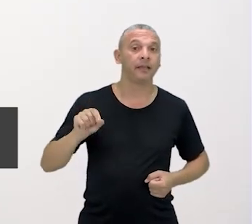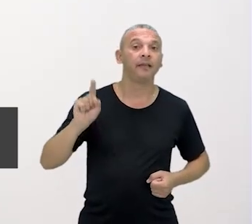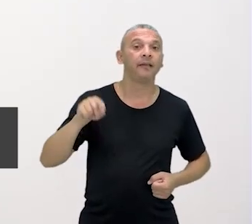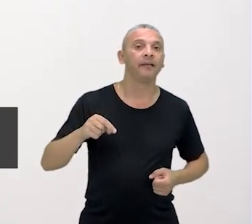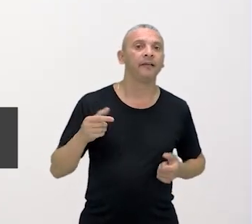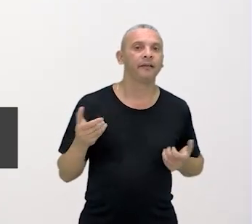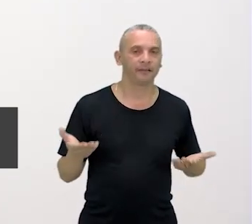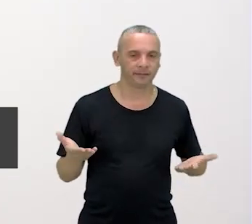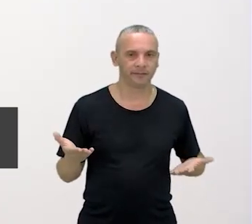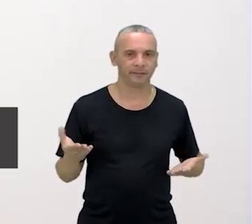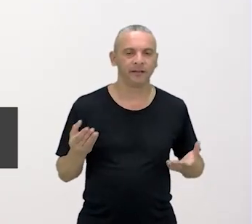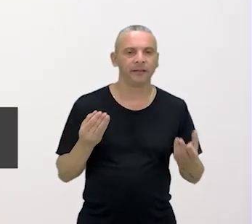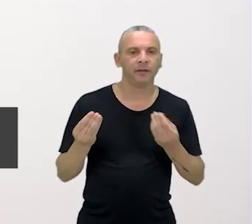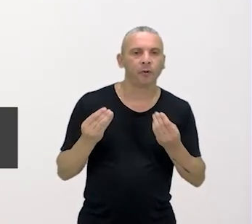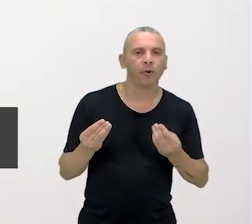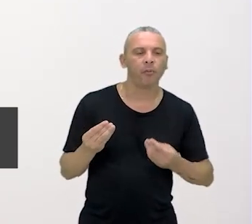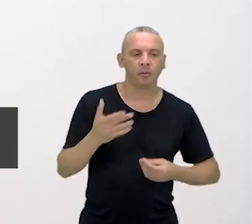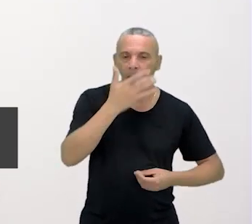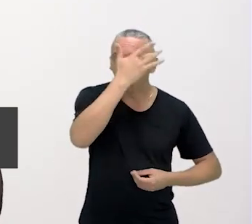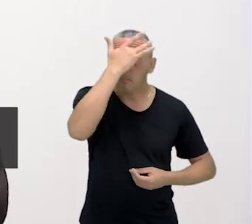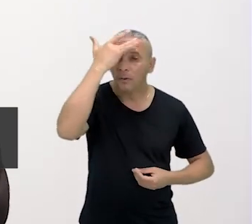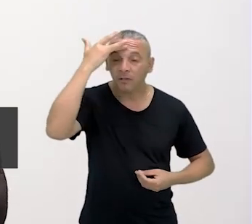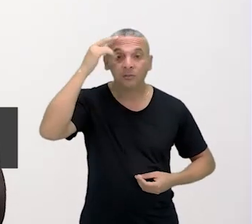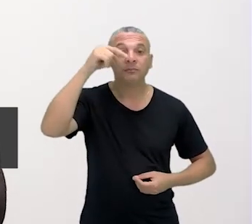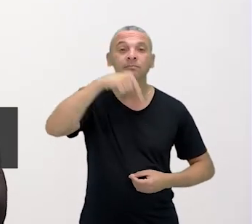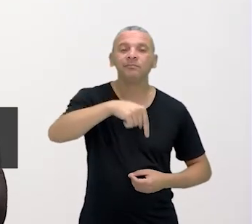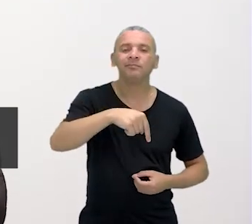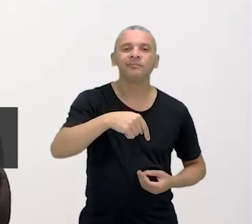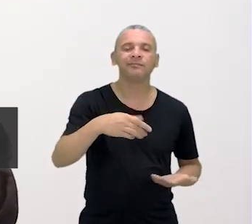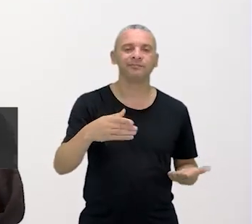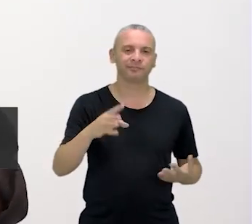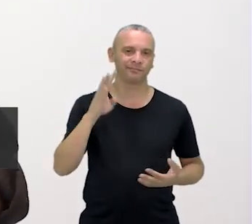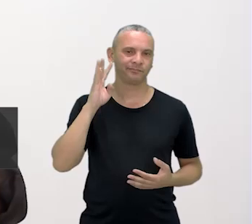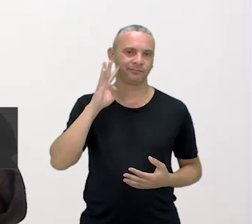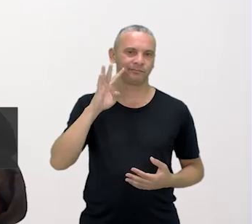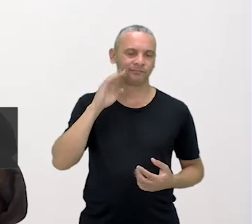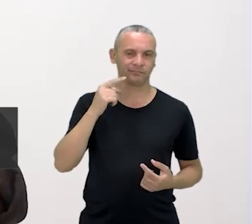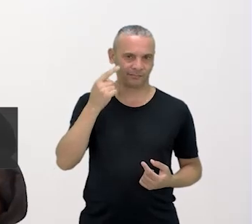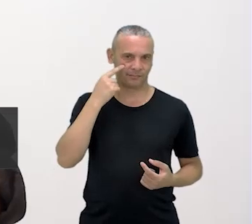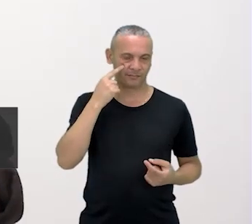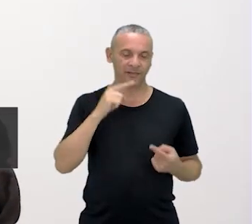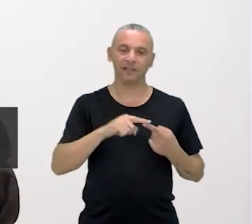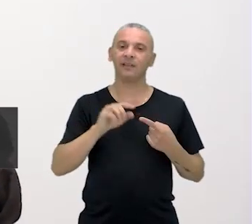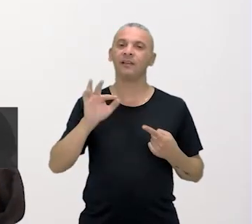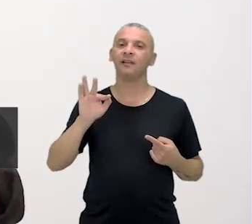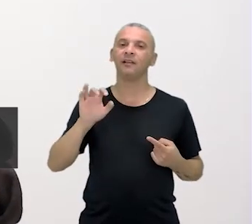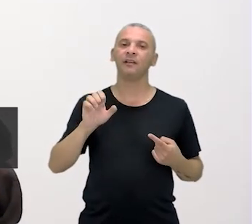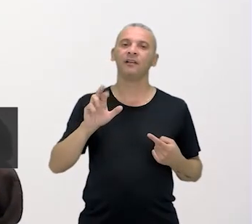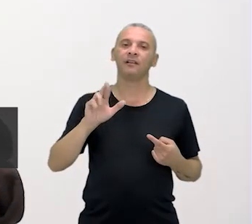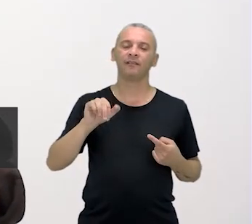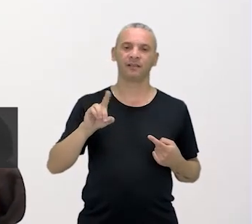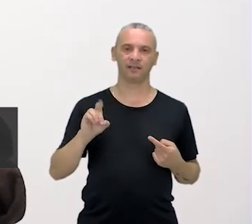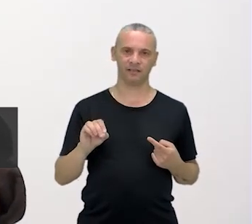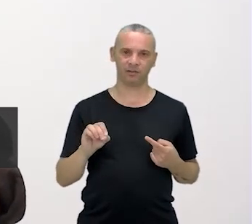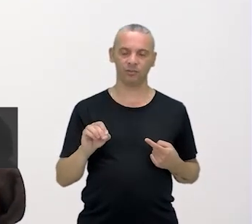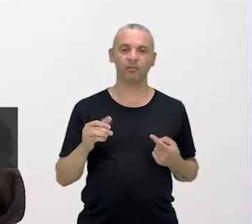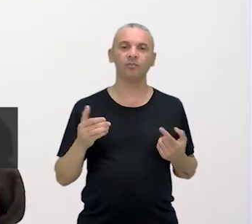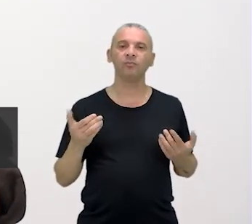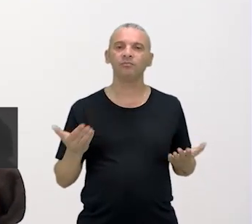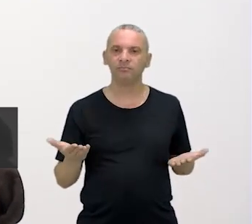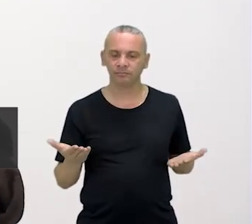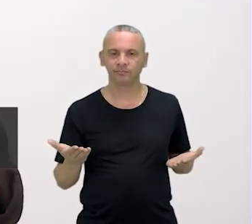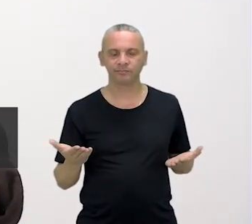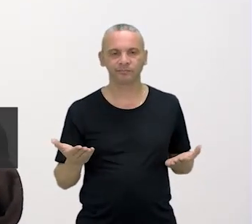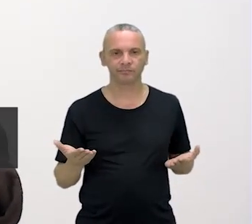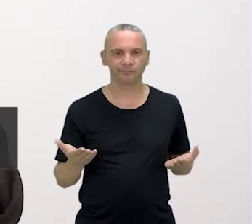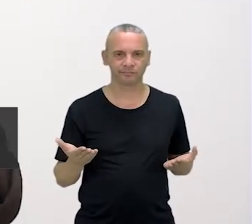é, como ela age, isso é muito bacana. Olha o Fernando, né? Nossa, quantos Fernandos não existe até hoje, né?